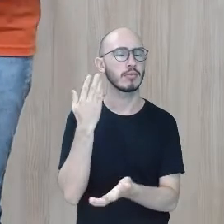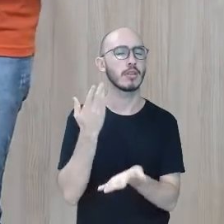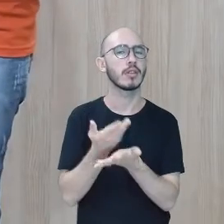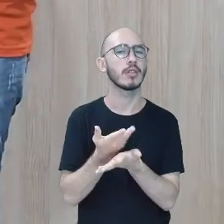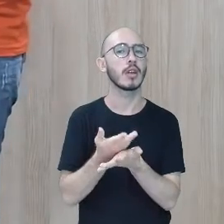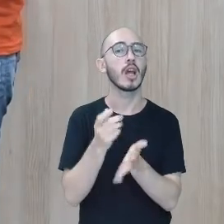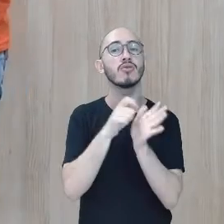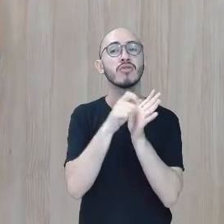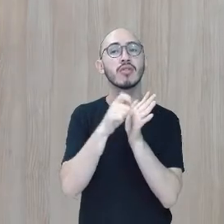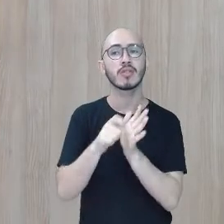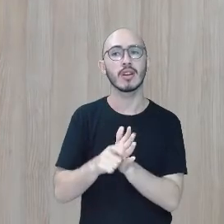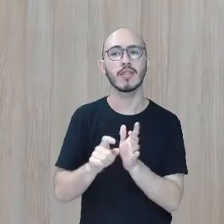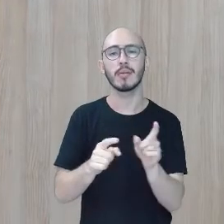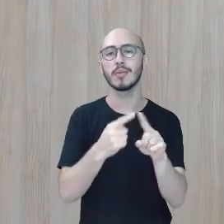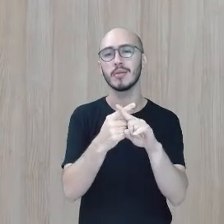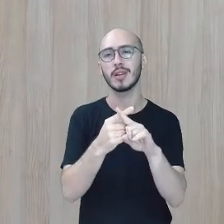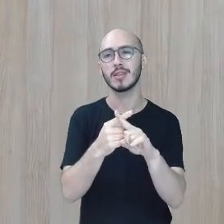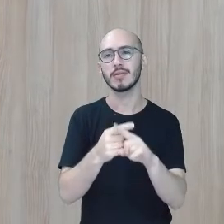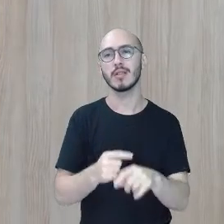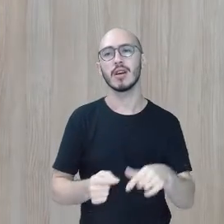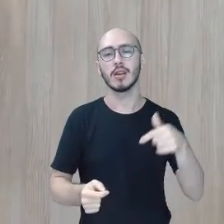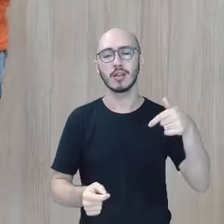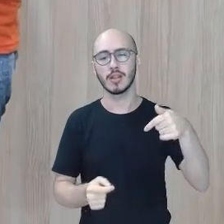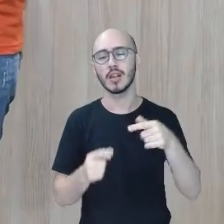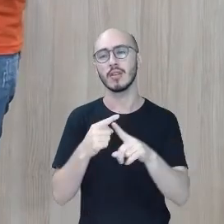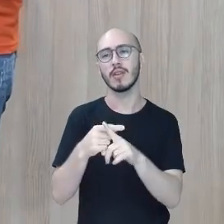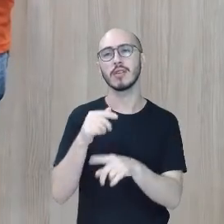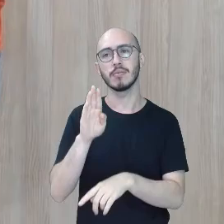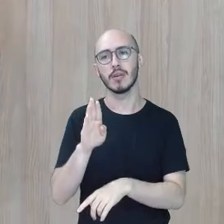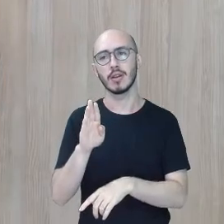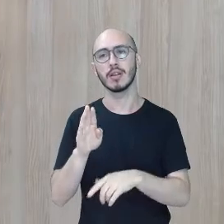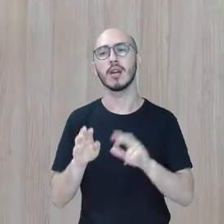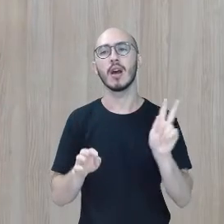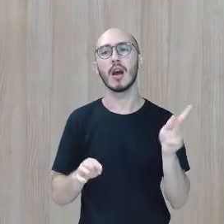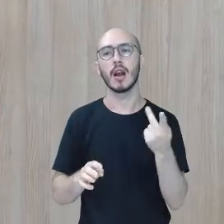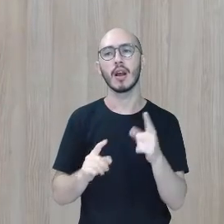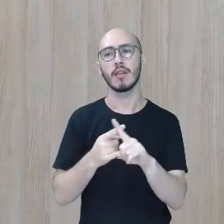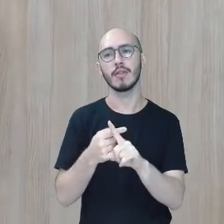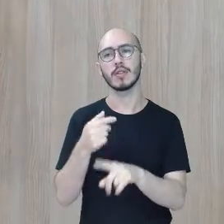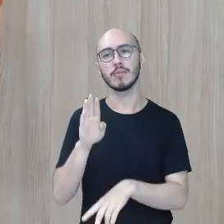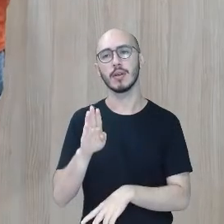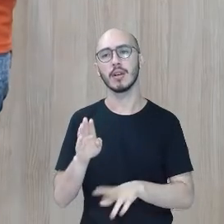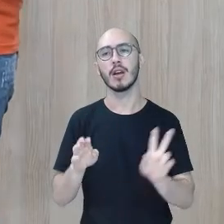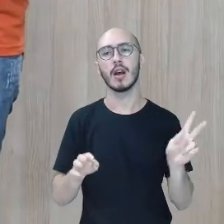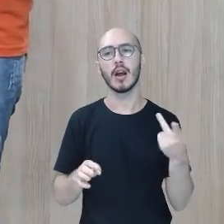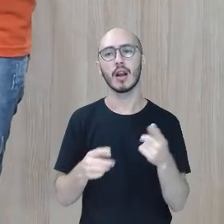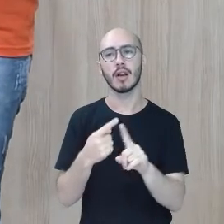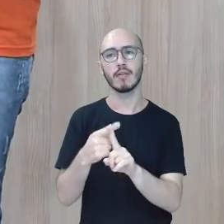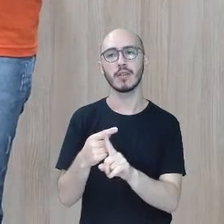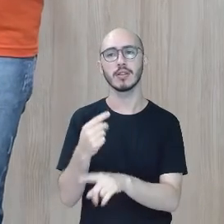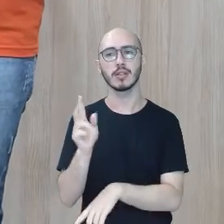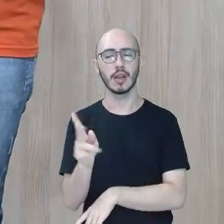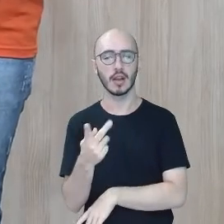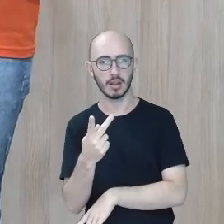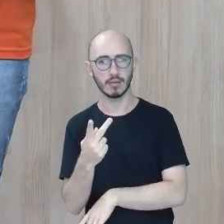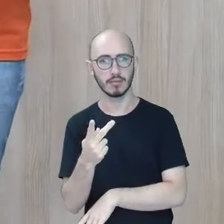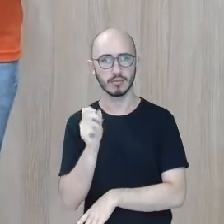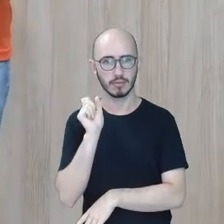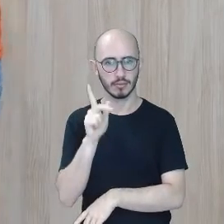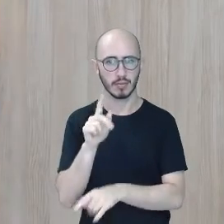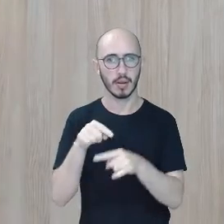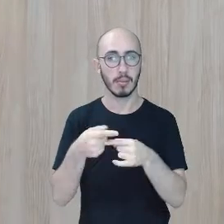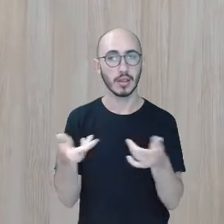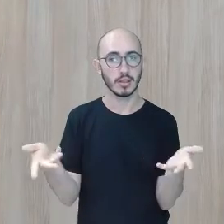escrevia as multiplicações dessa forma. 7 vezes B, H vezes B e H vezes H, certo?